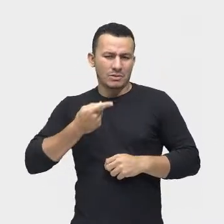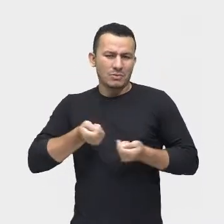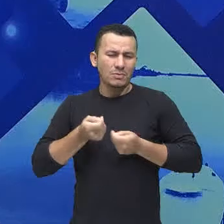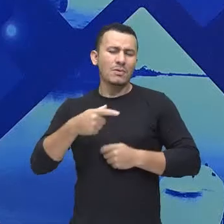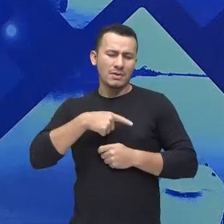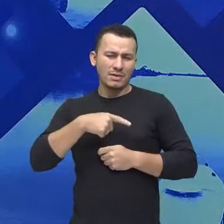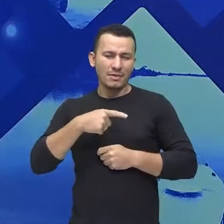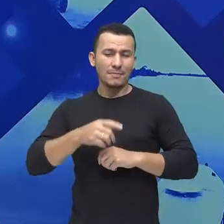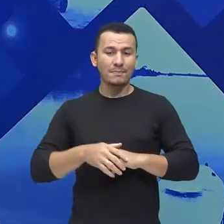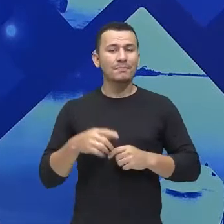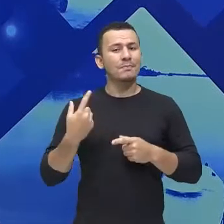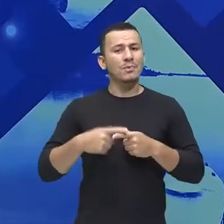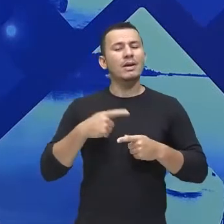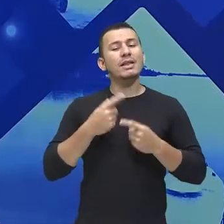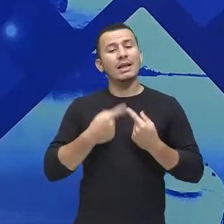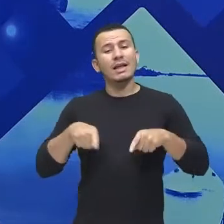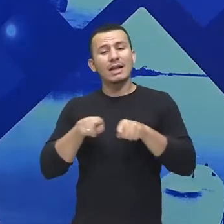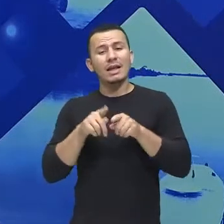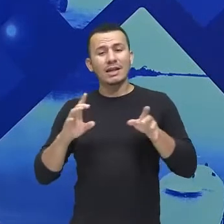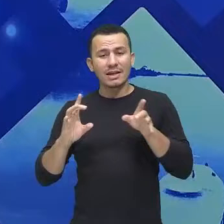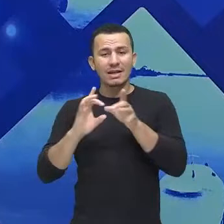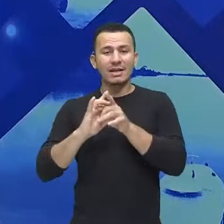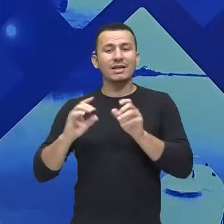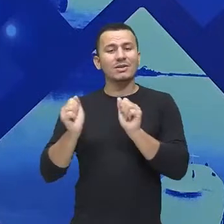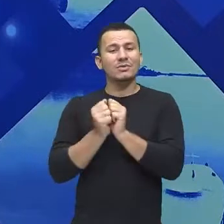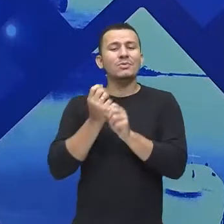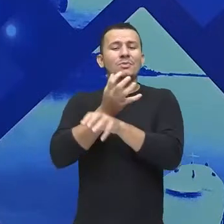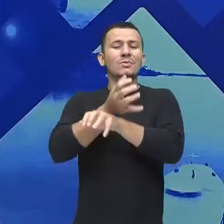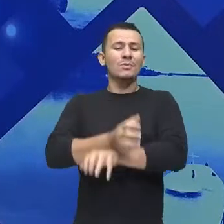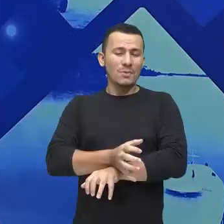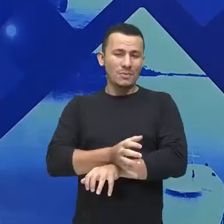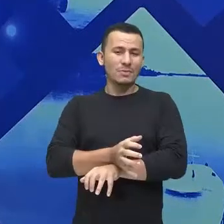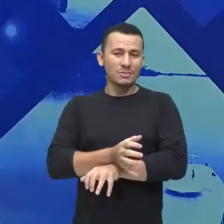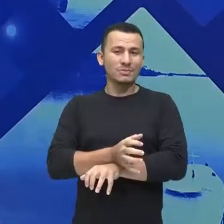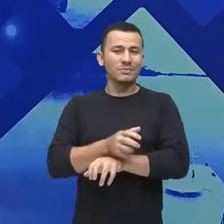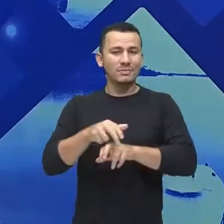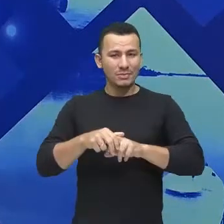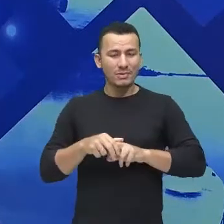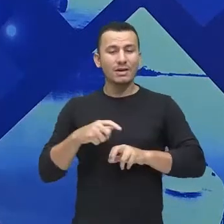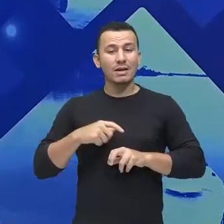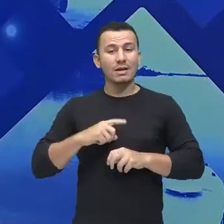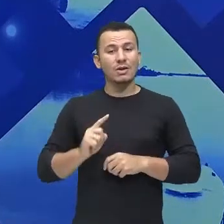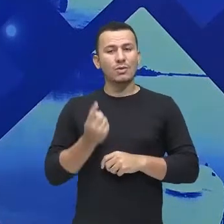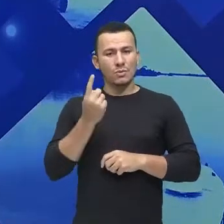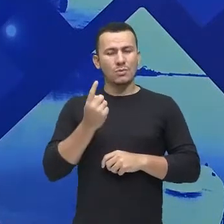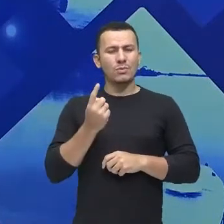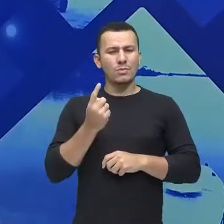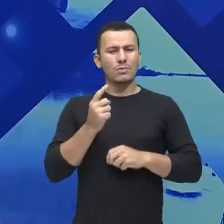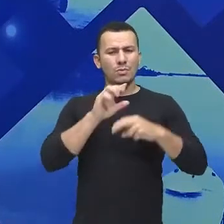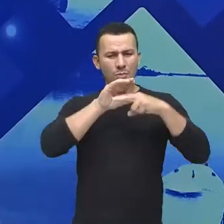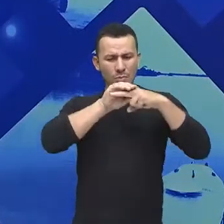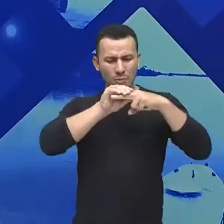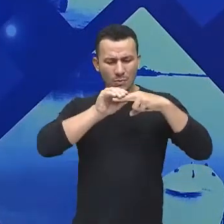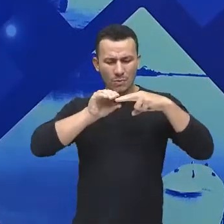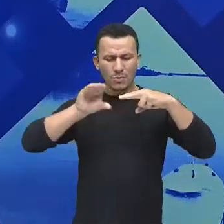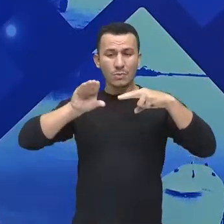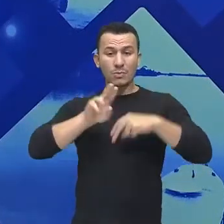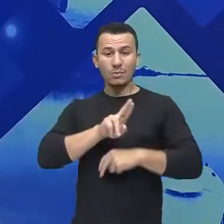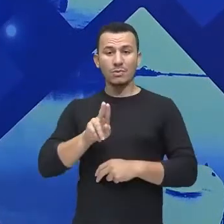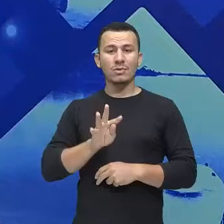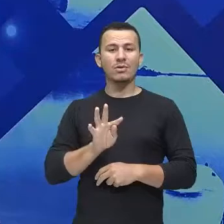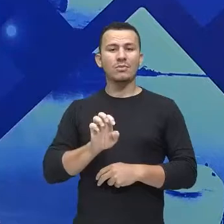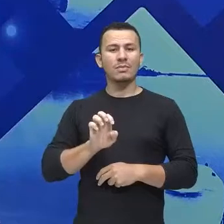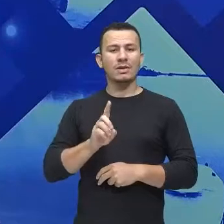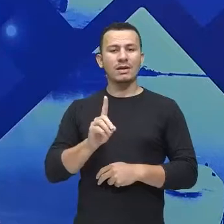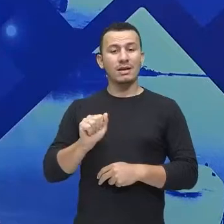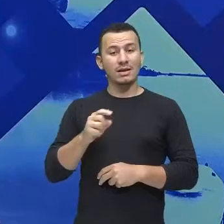ele está ali, ó, agregado ali aos nossos ossos por meio de um tendão, né, que é um tecido, né, feito com